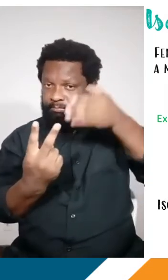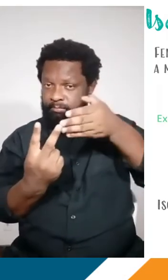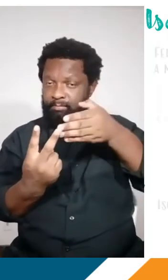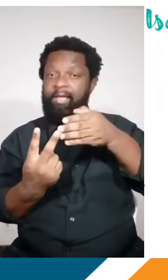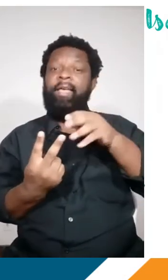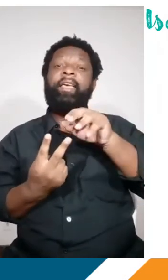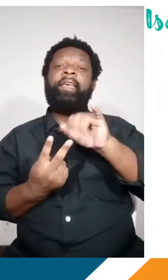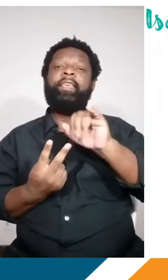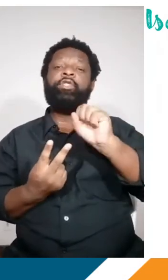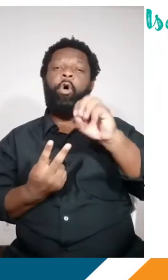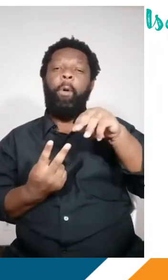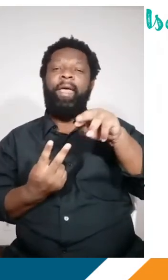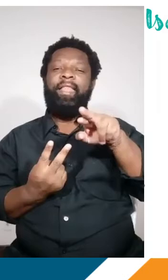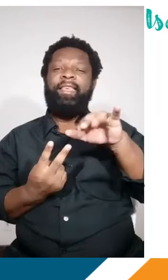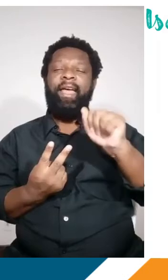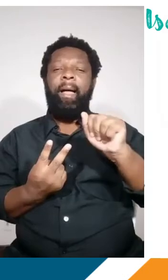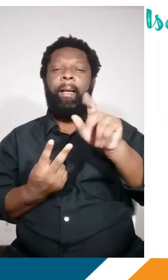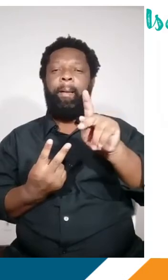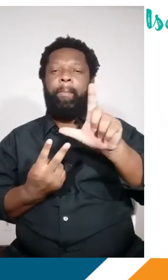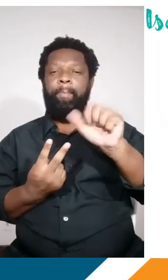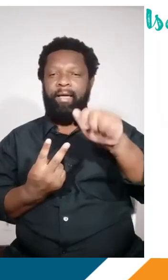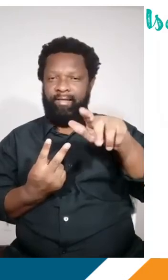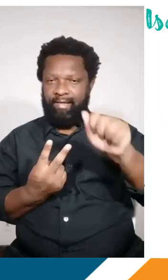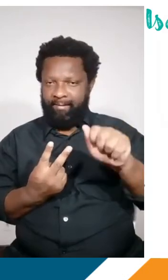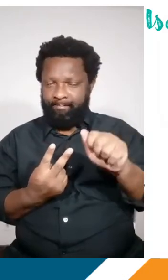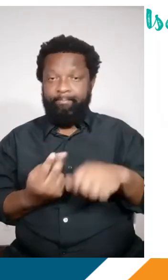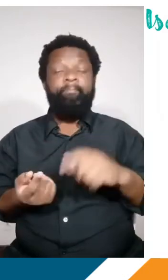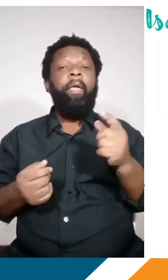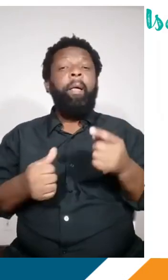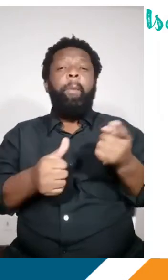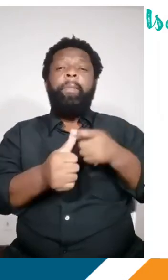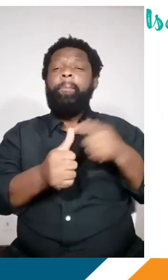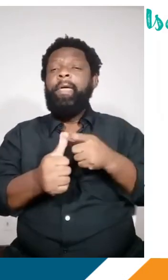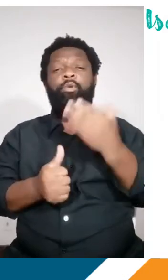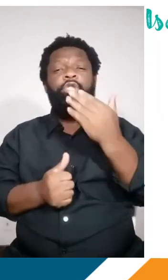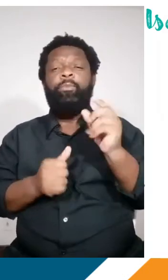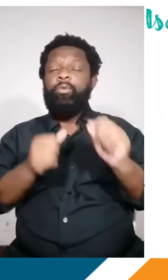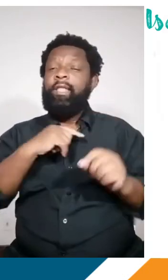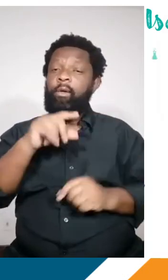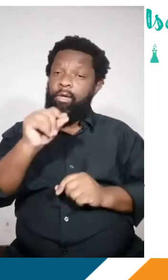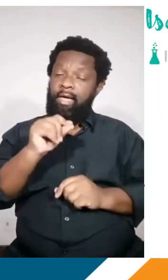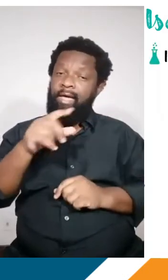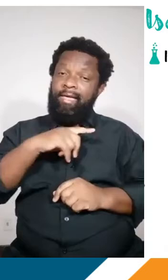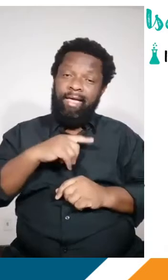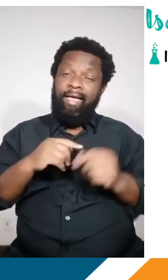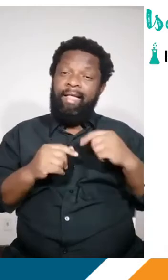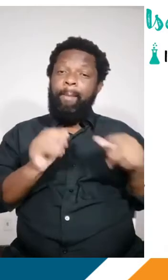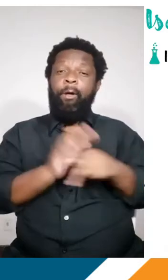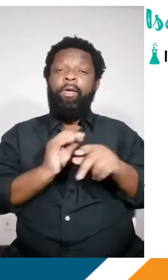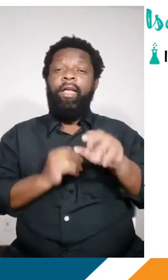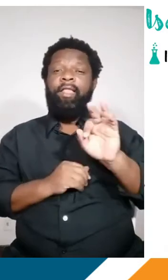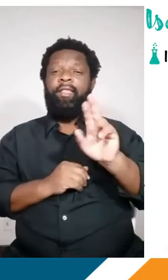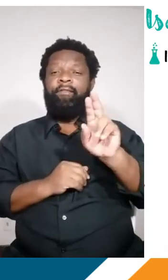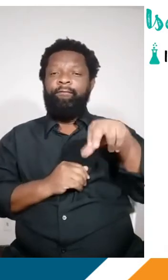focar na isomeria plana. E aí, o primeiro tipo de isomeria plana que a gente vai ver é a isomeria